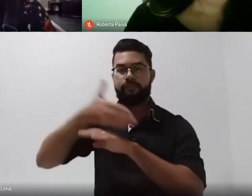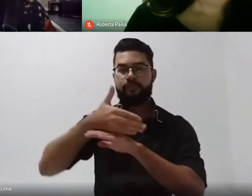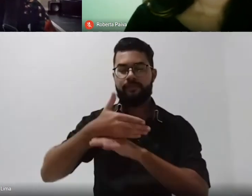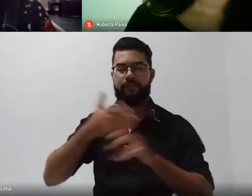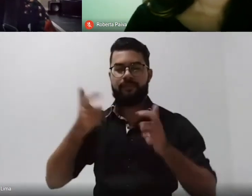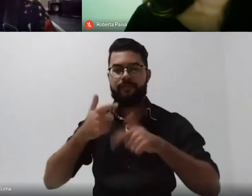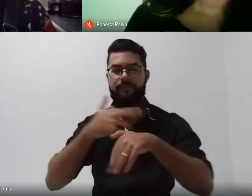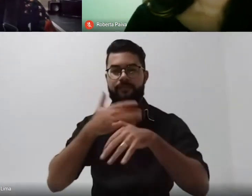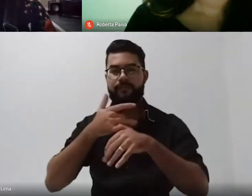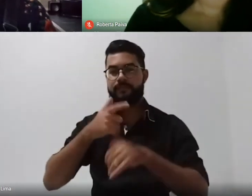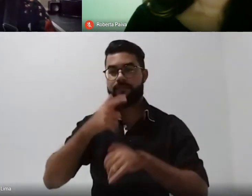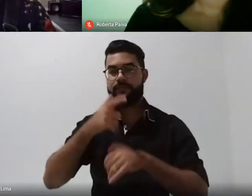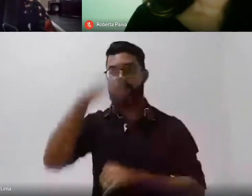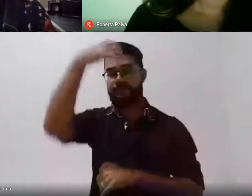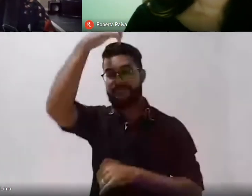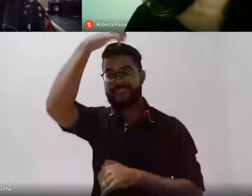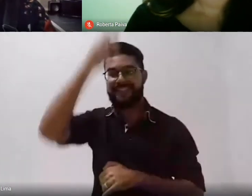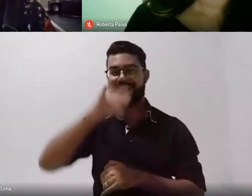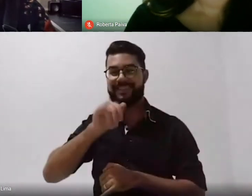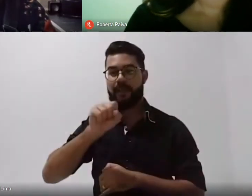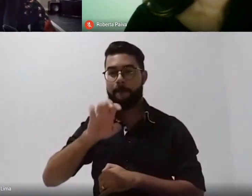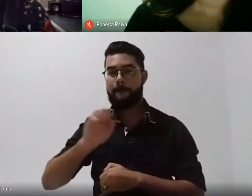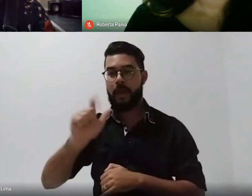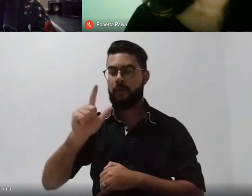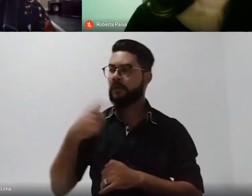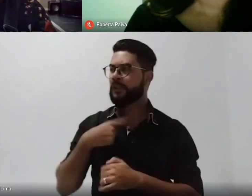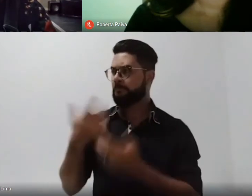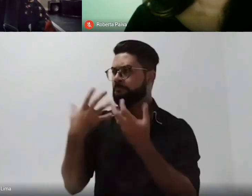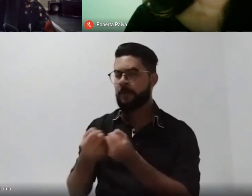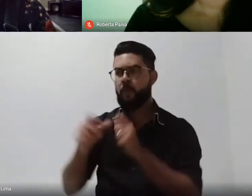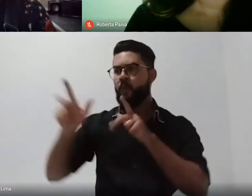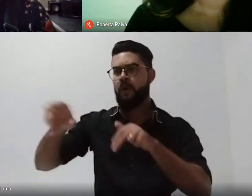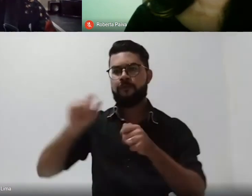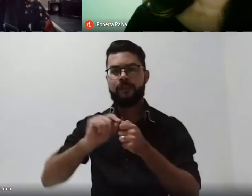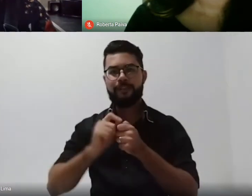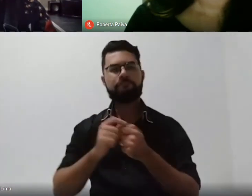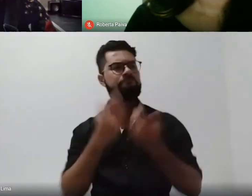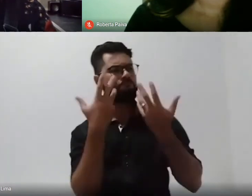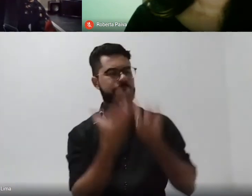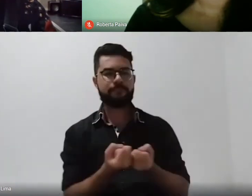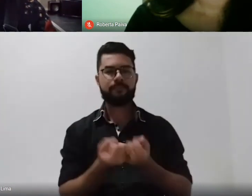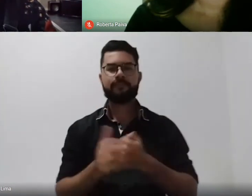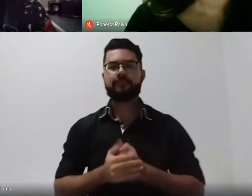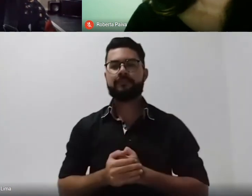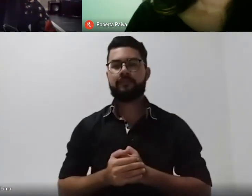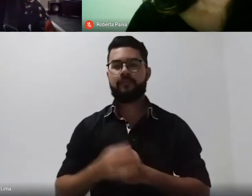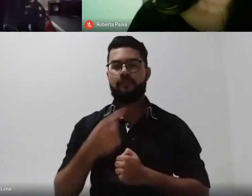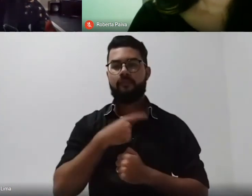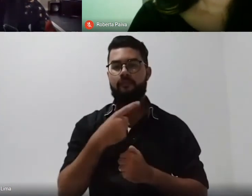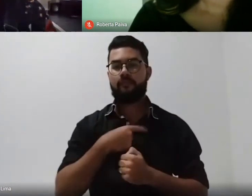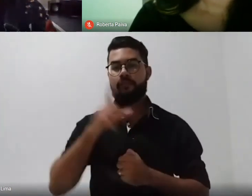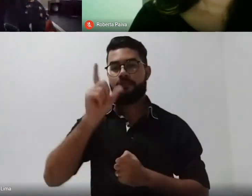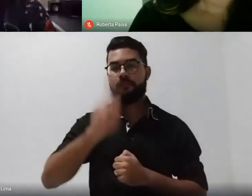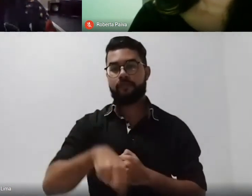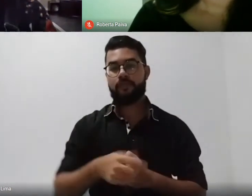para mim e disseram, Antônio, bora abrir um negócio desse aqui. Bora, estou aqui, né? Vamos lá. O cactus em janeiro nós iniciamos.